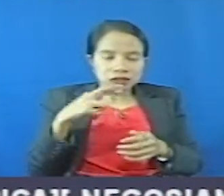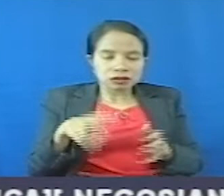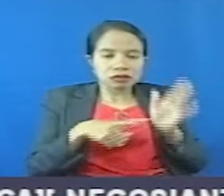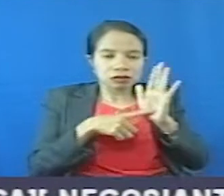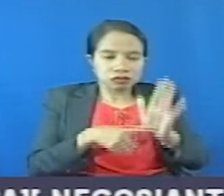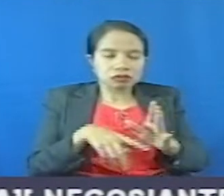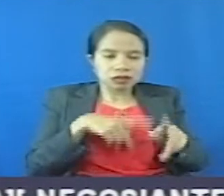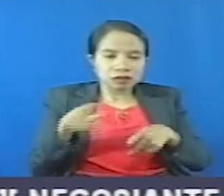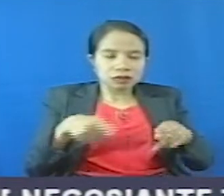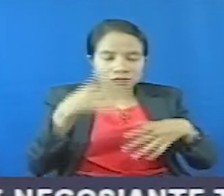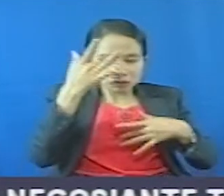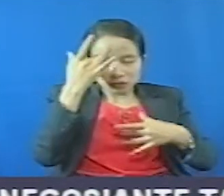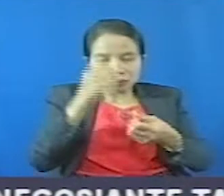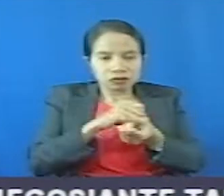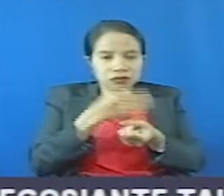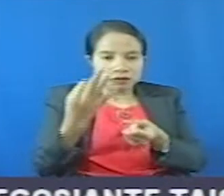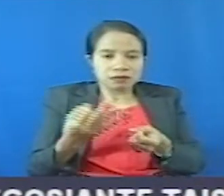kata, sigarang ni positivo.